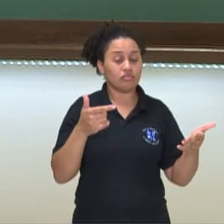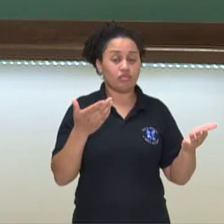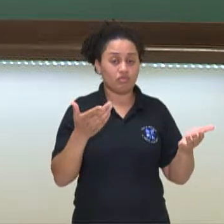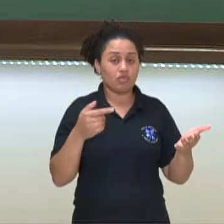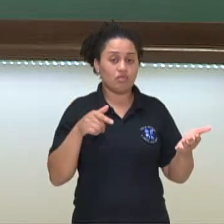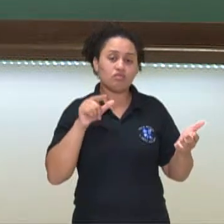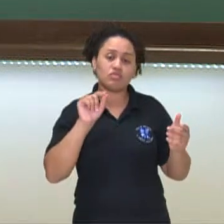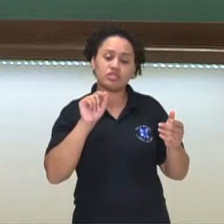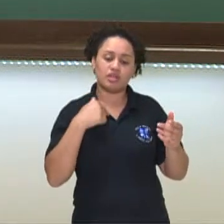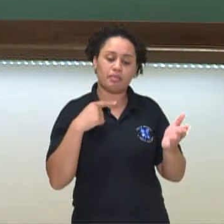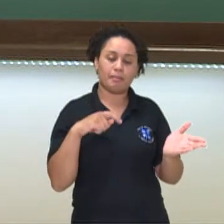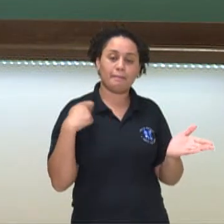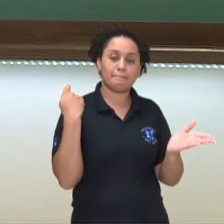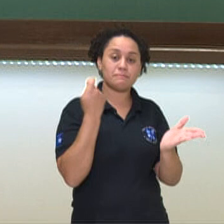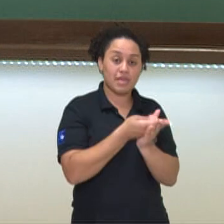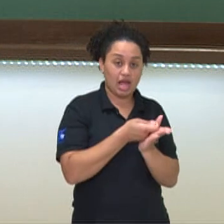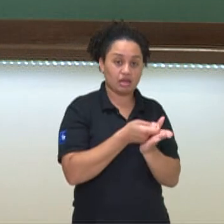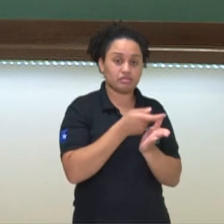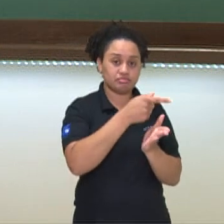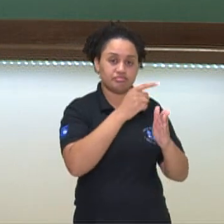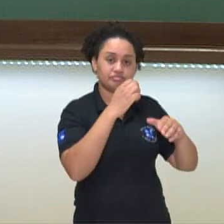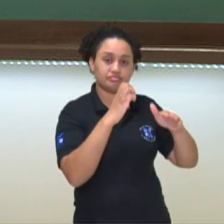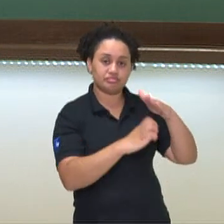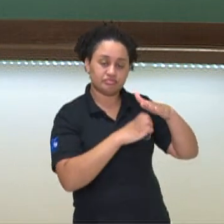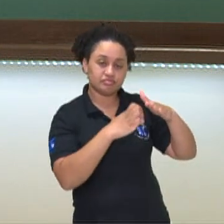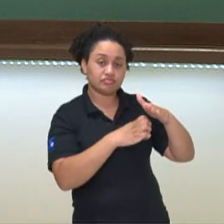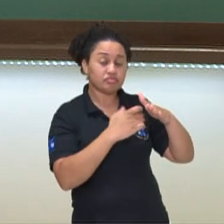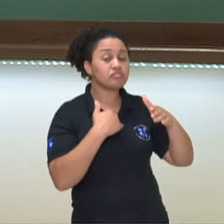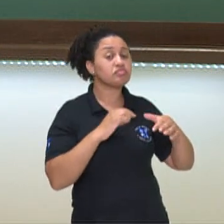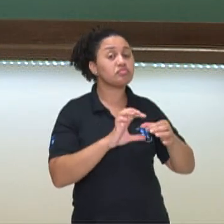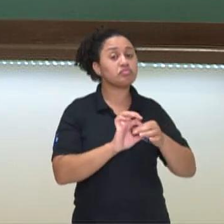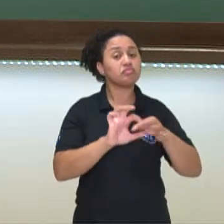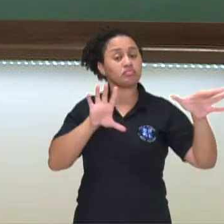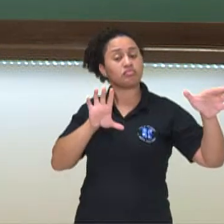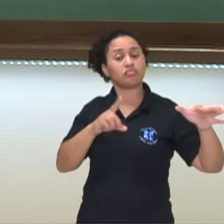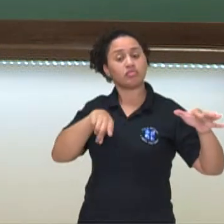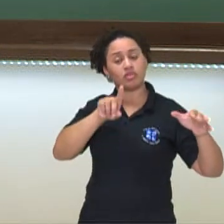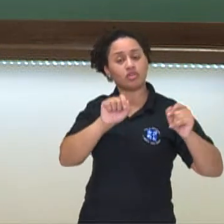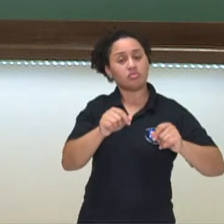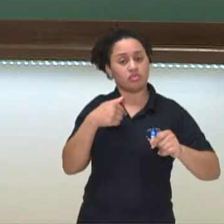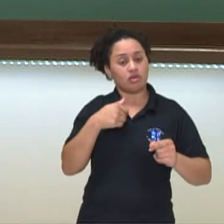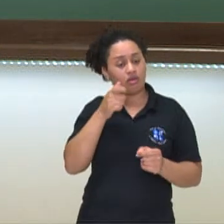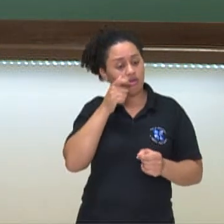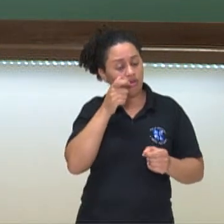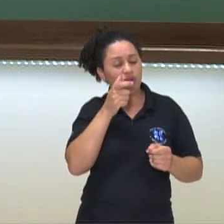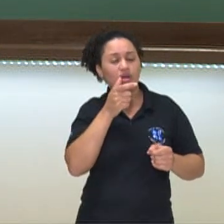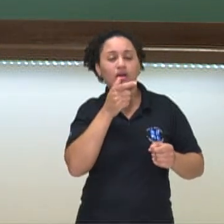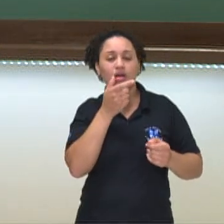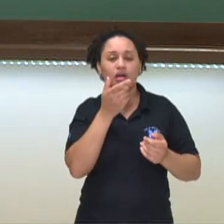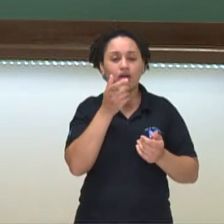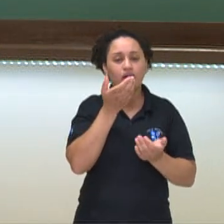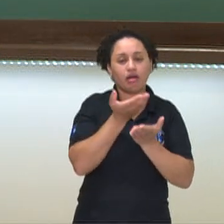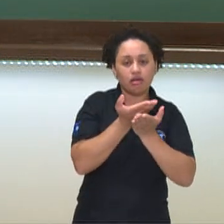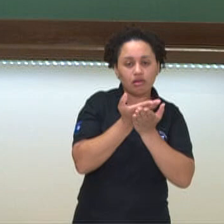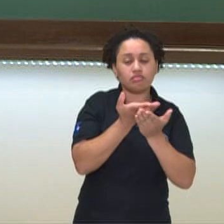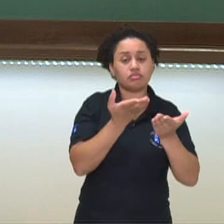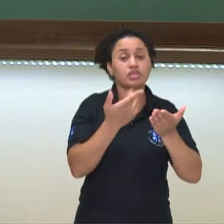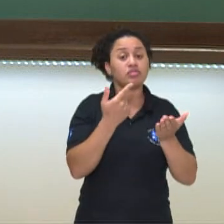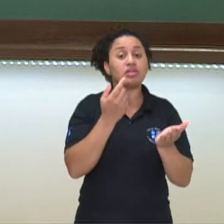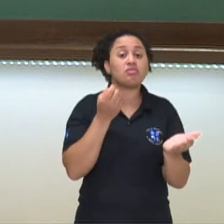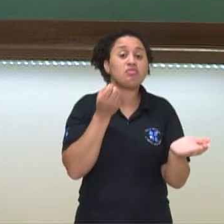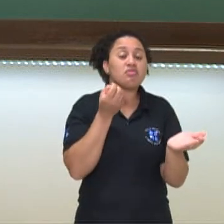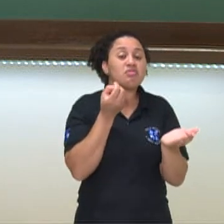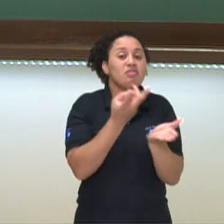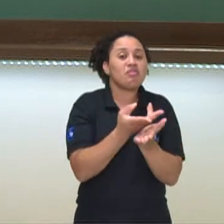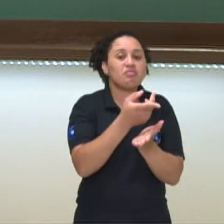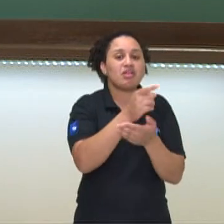você faz o pagamento para aquela empresa, ela disponibiliza para você o acesso ao material. Então você está comprando